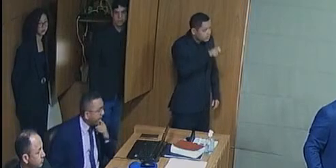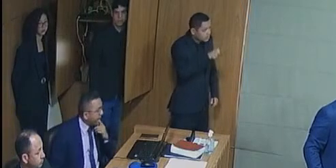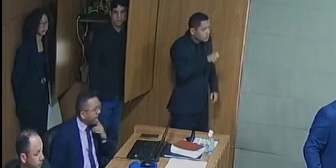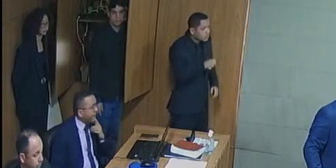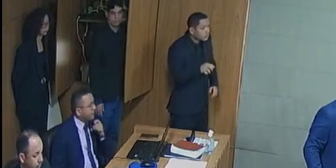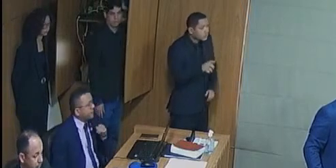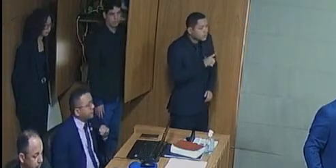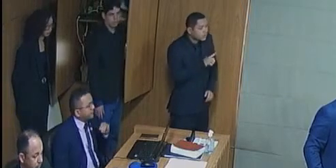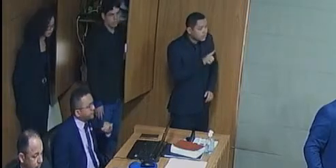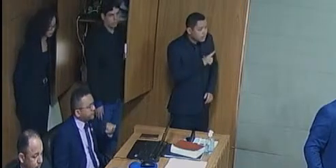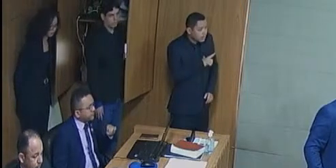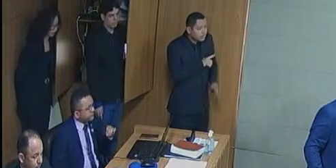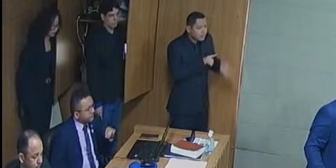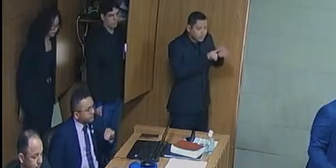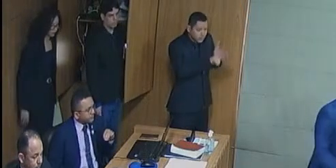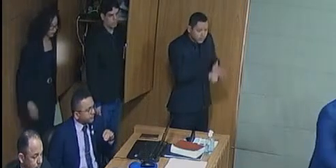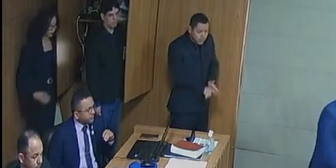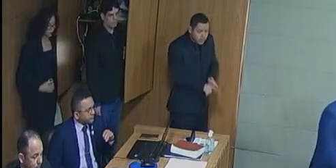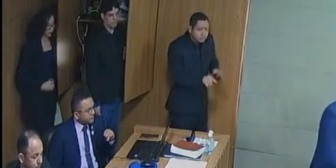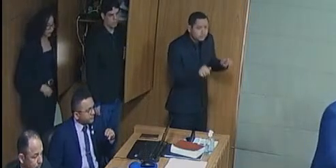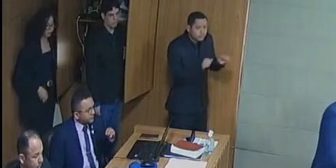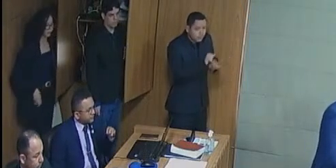de investigação foi